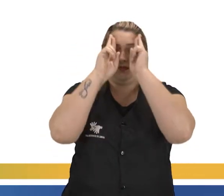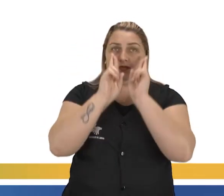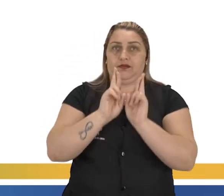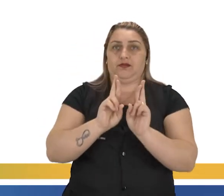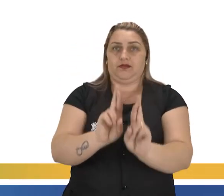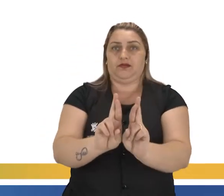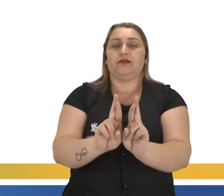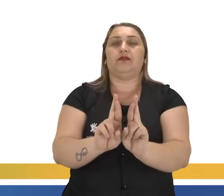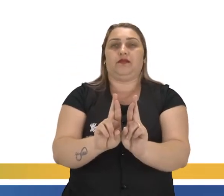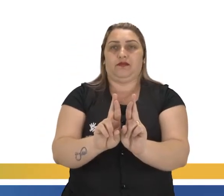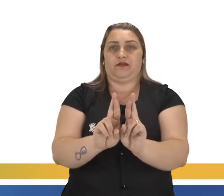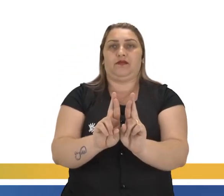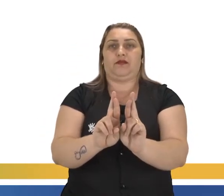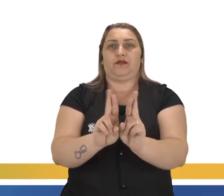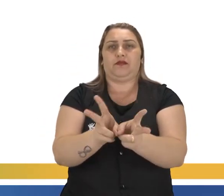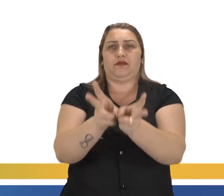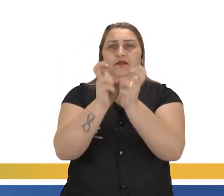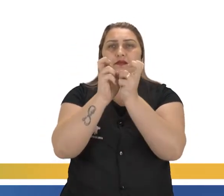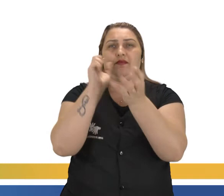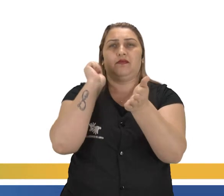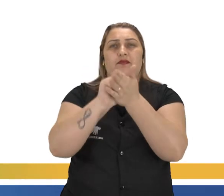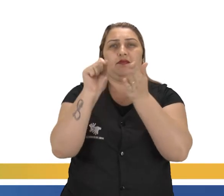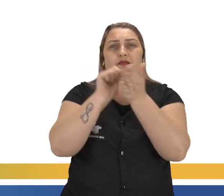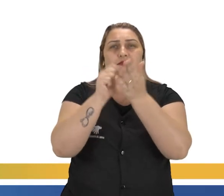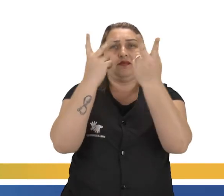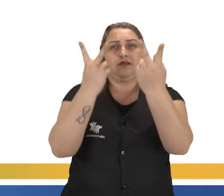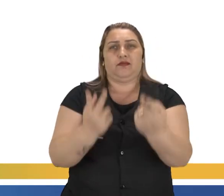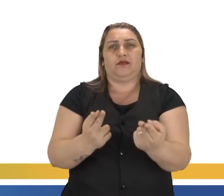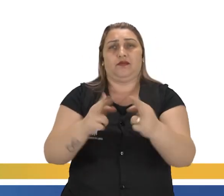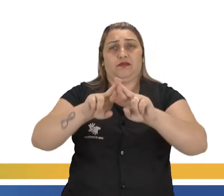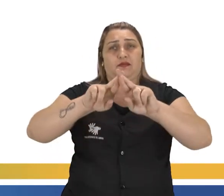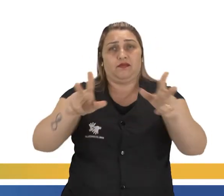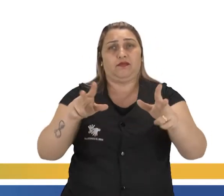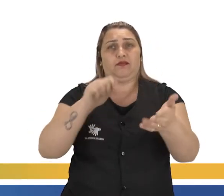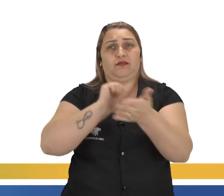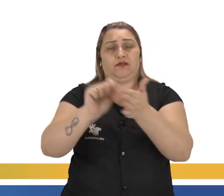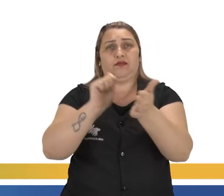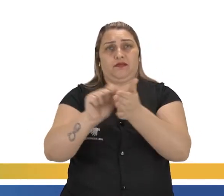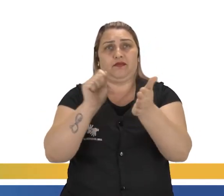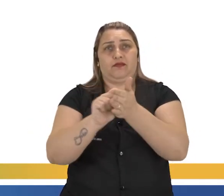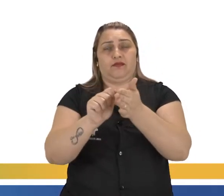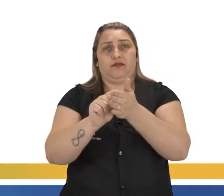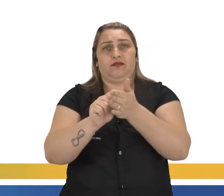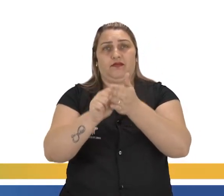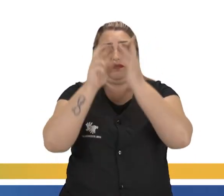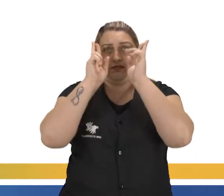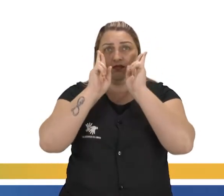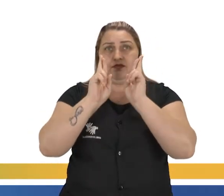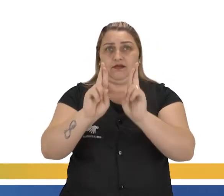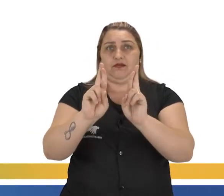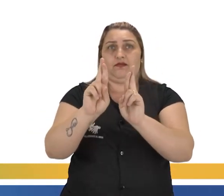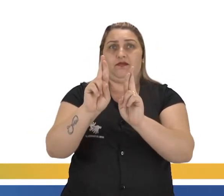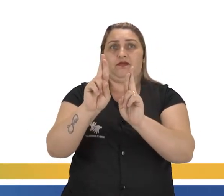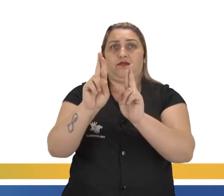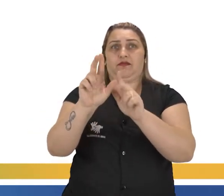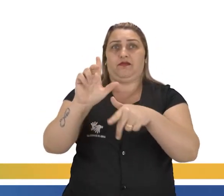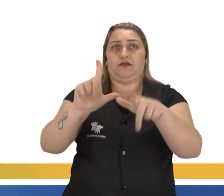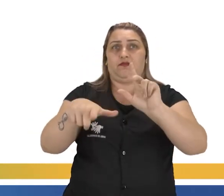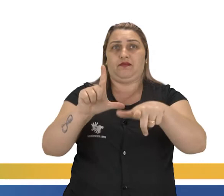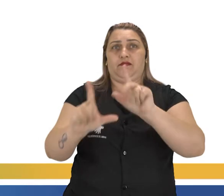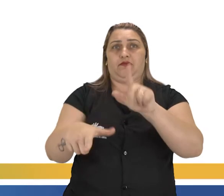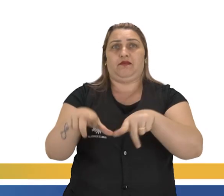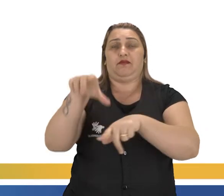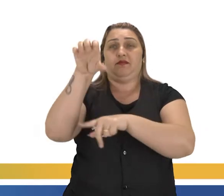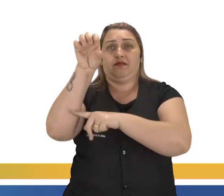respeito. Respeito. No espanhol, eu posso falar respecto, com a letra C,